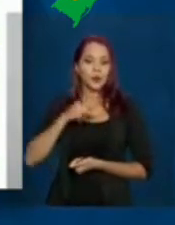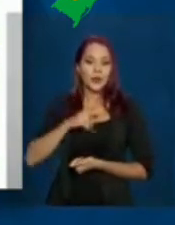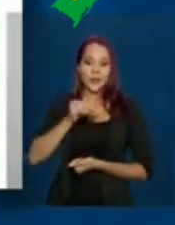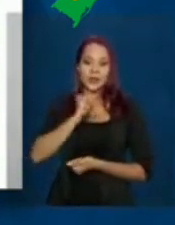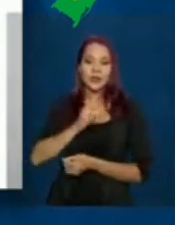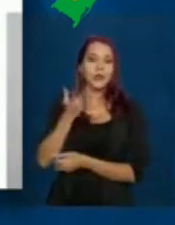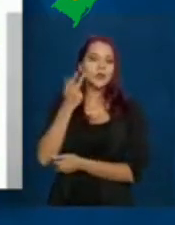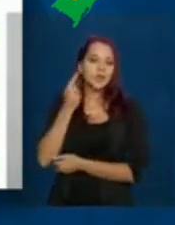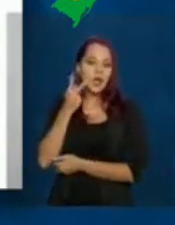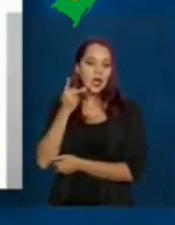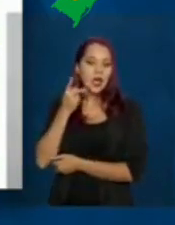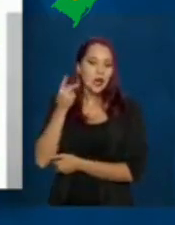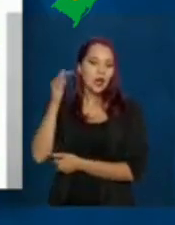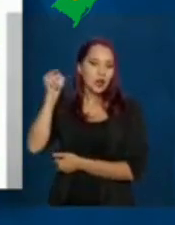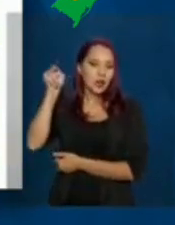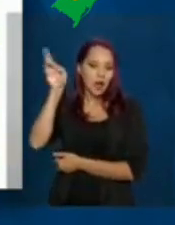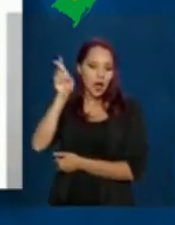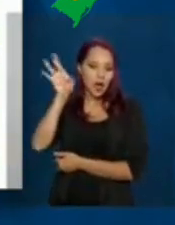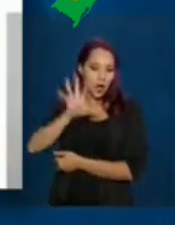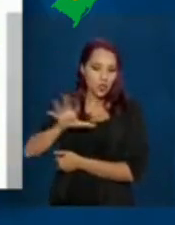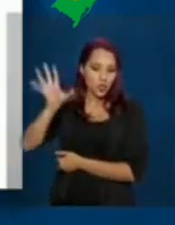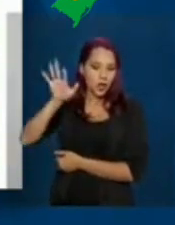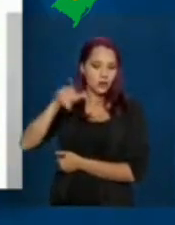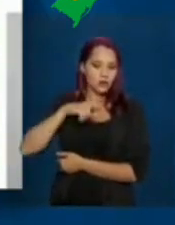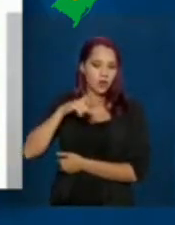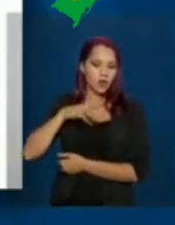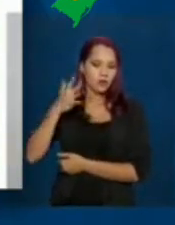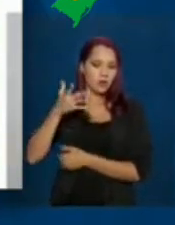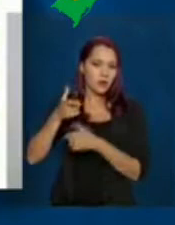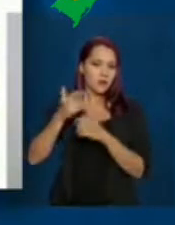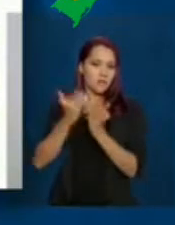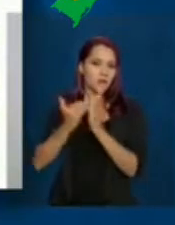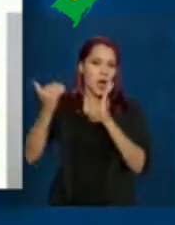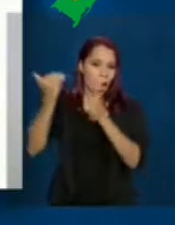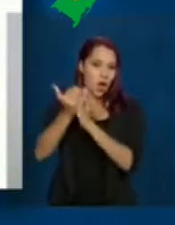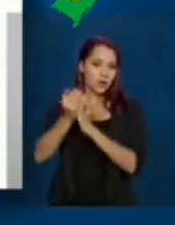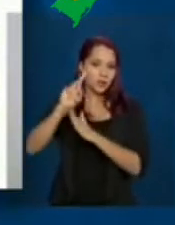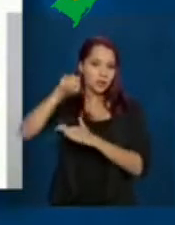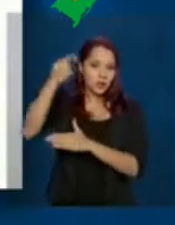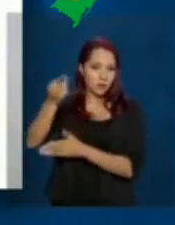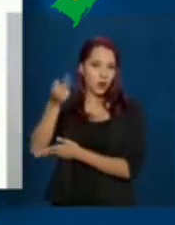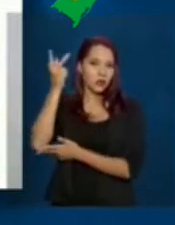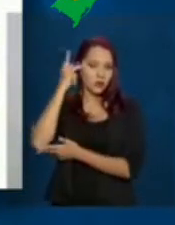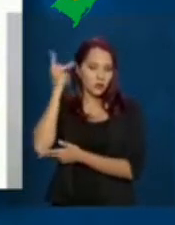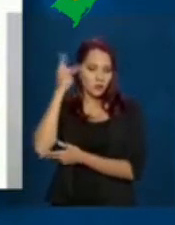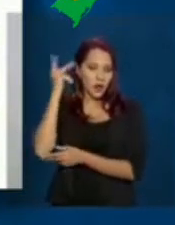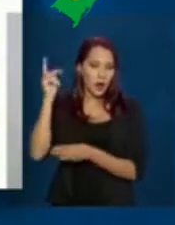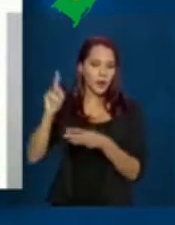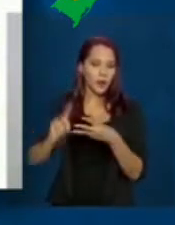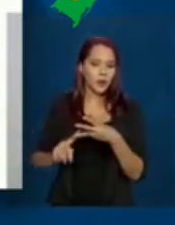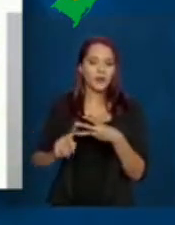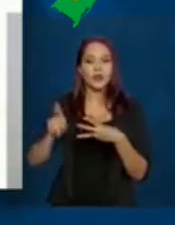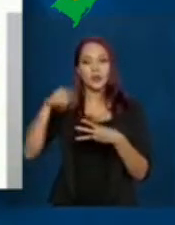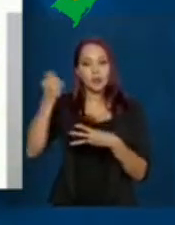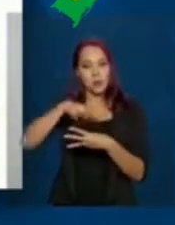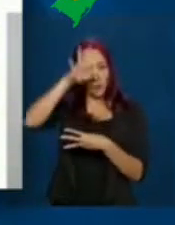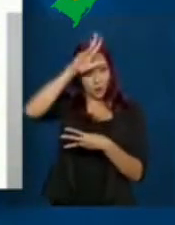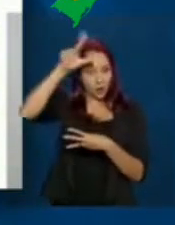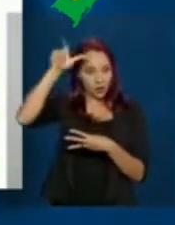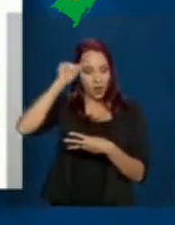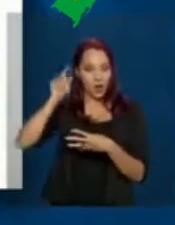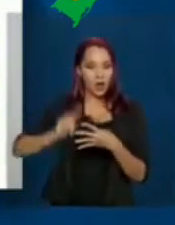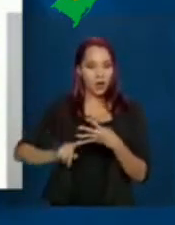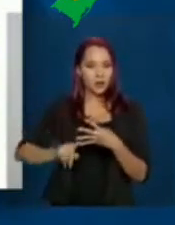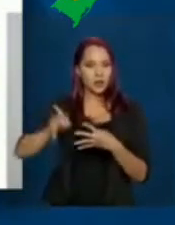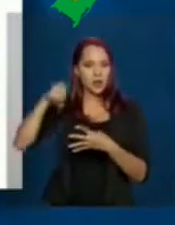no Ceará, a região de Fortaleza, com o maior índice, seguido de São Paulo, depois Manaus e